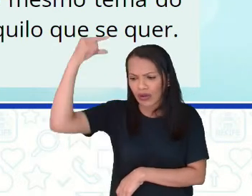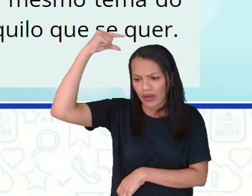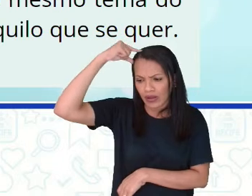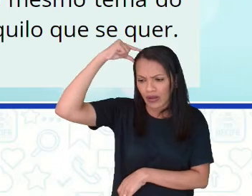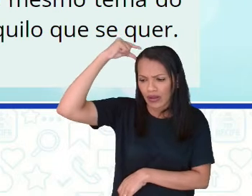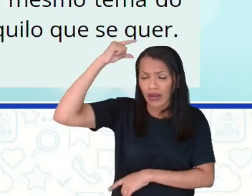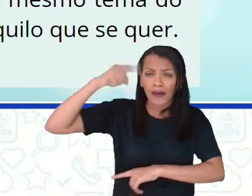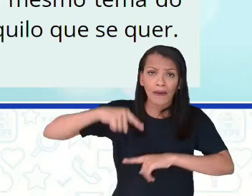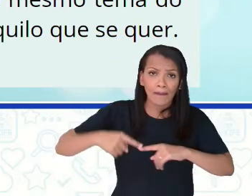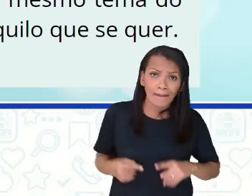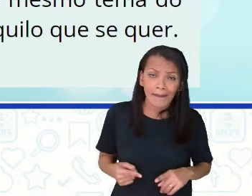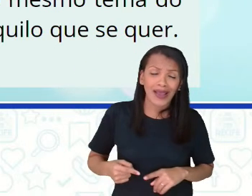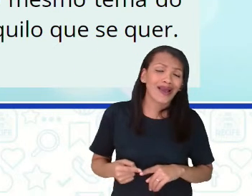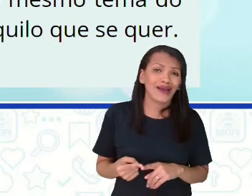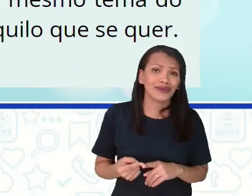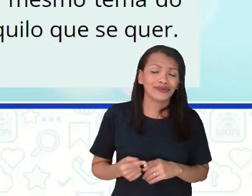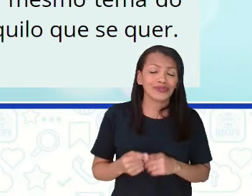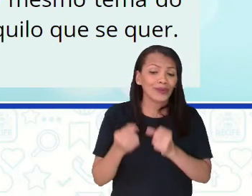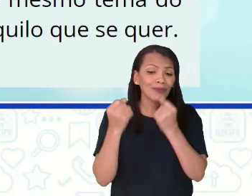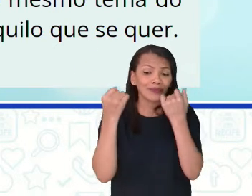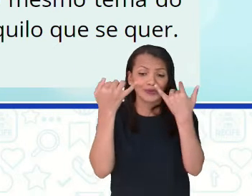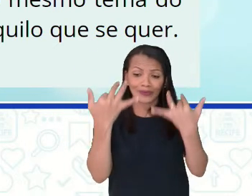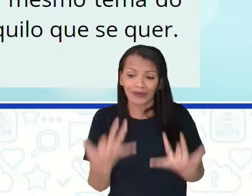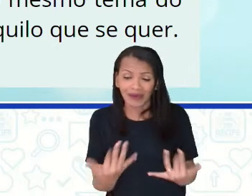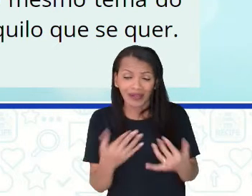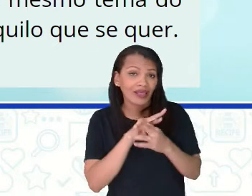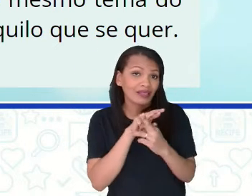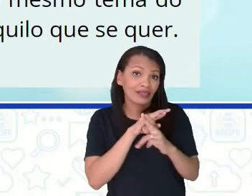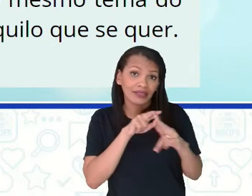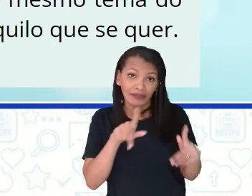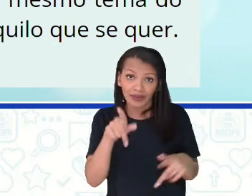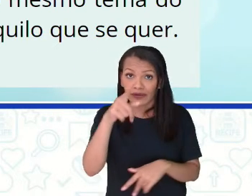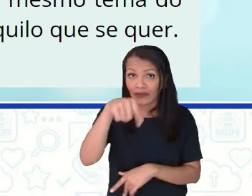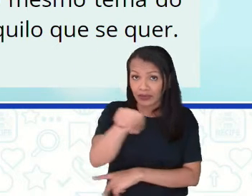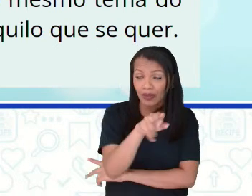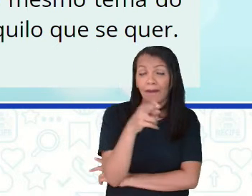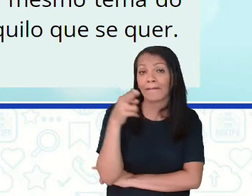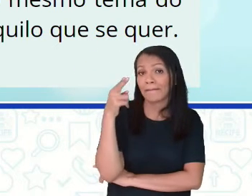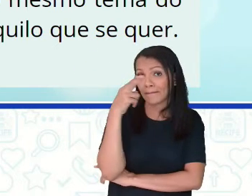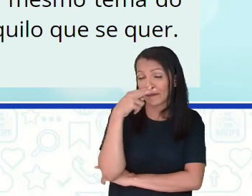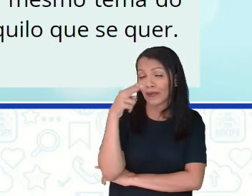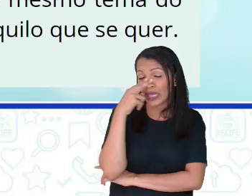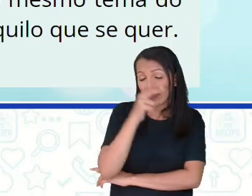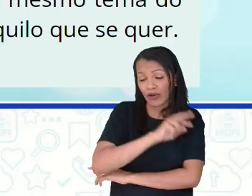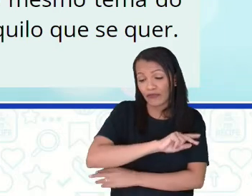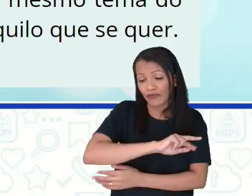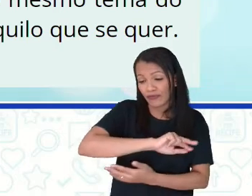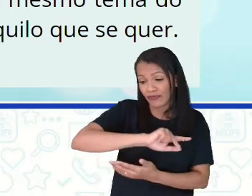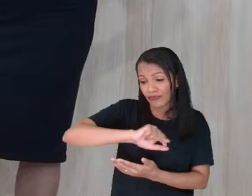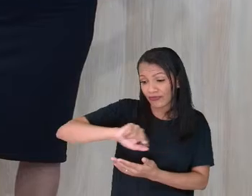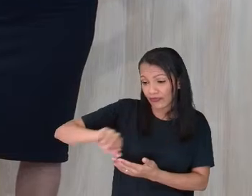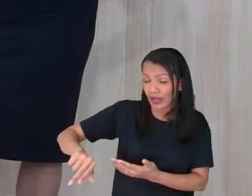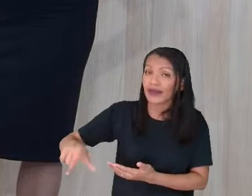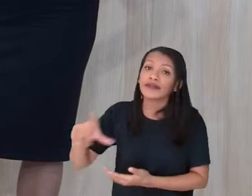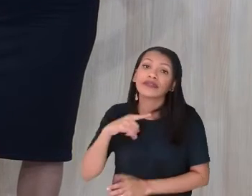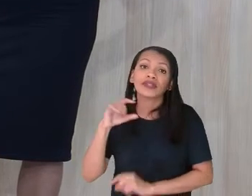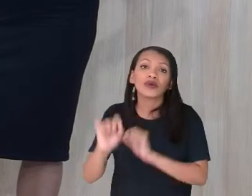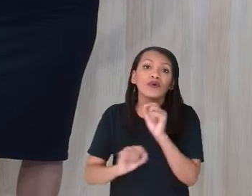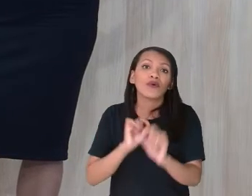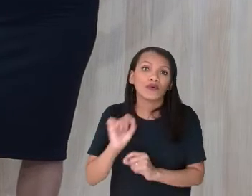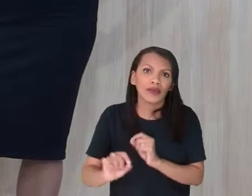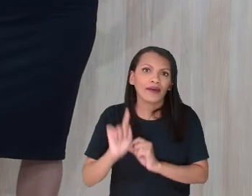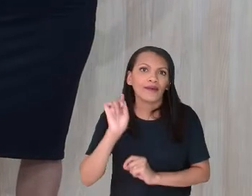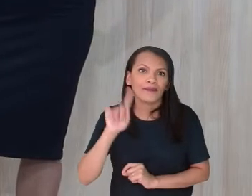da impossibilidade de ter aquilo que se quer. Então, mesmo que haja diversas versões aqui, você tem o quê? Você tem